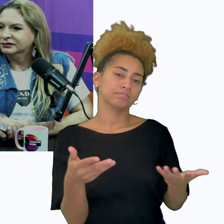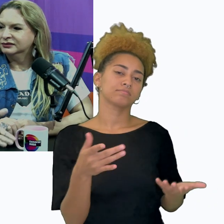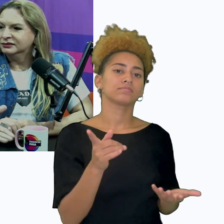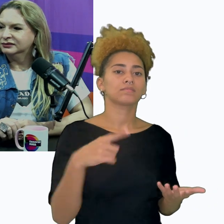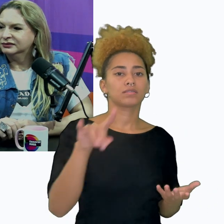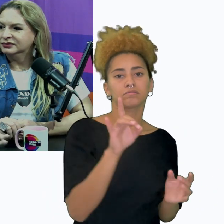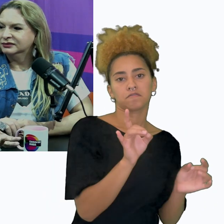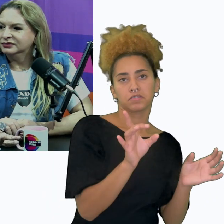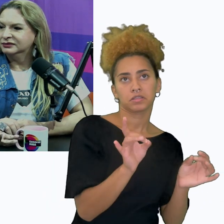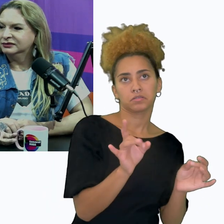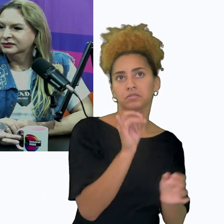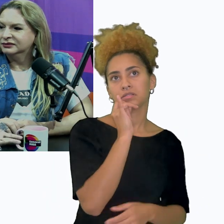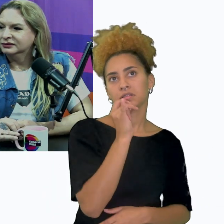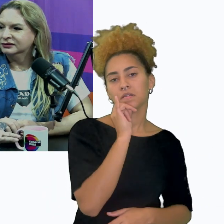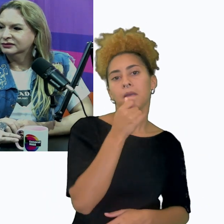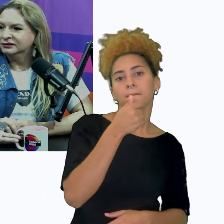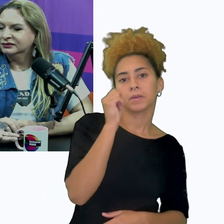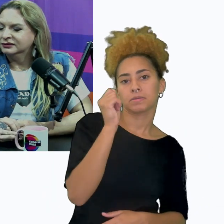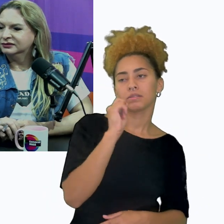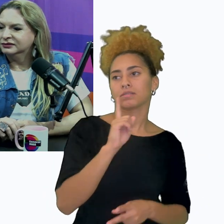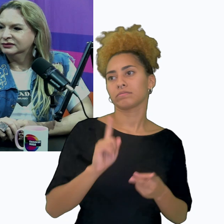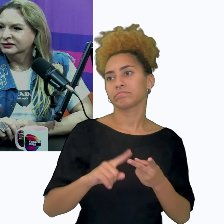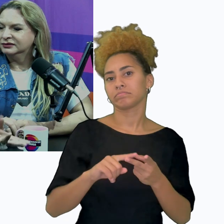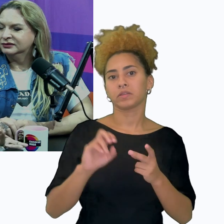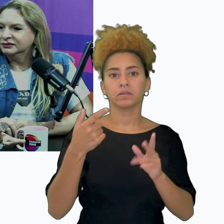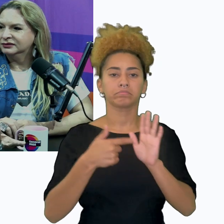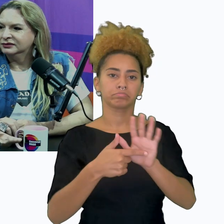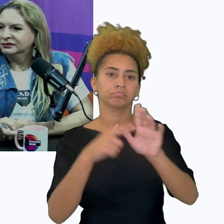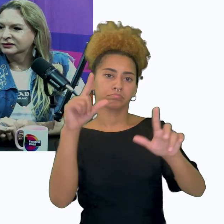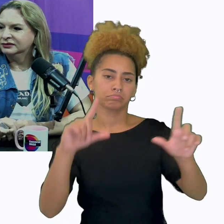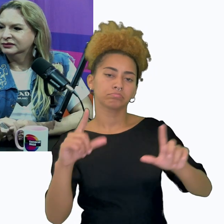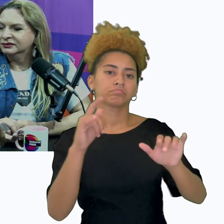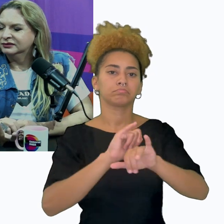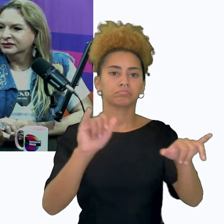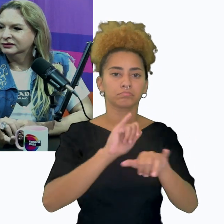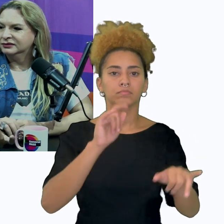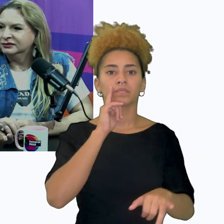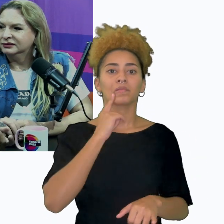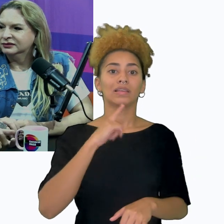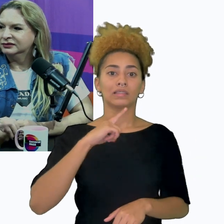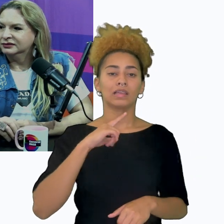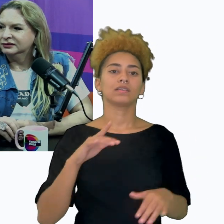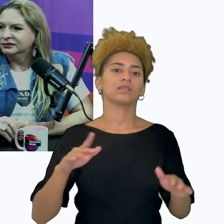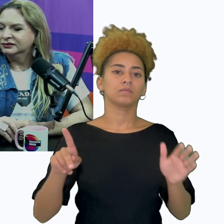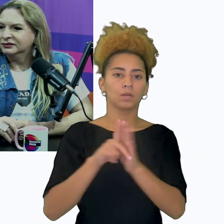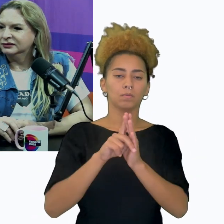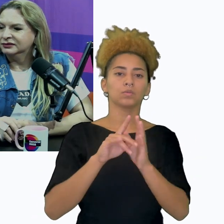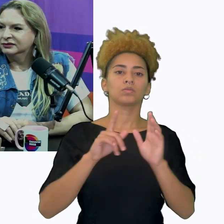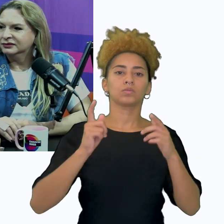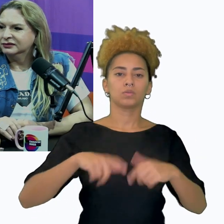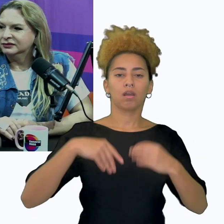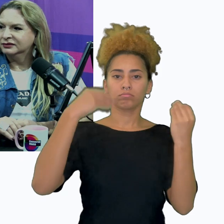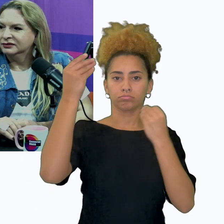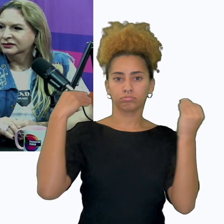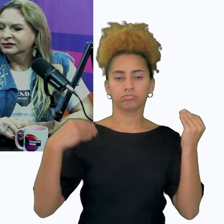dia elas são vendedoras de bebida, elas fazem propagandas, tem gente que tem o seu salão próprio. Sim. Quem estava atrás do salão não conseguiu, mas